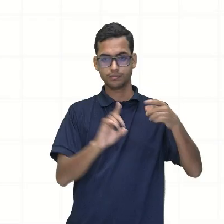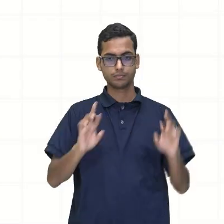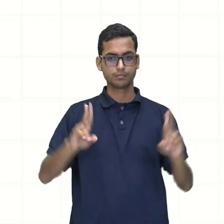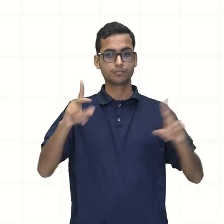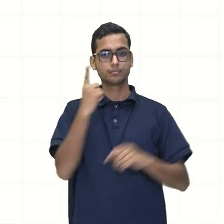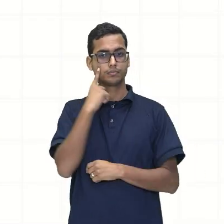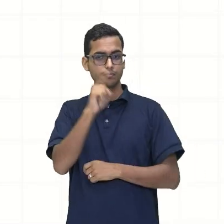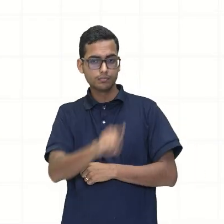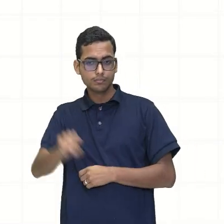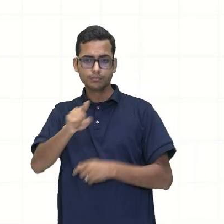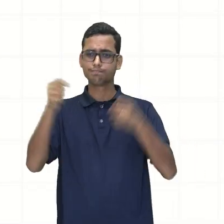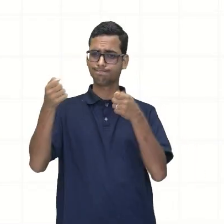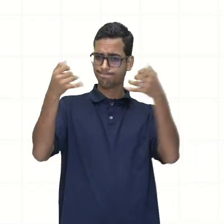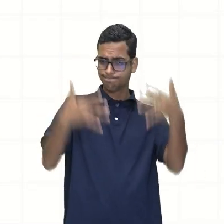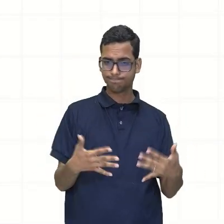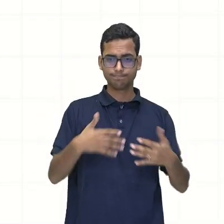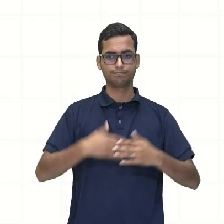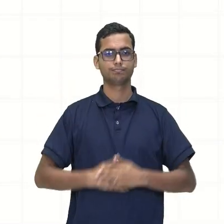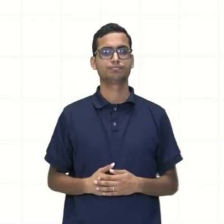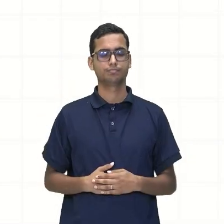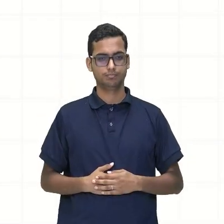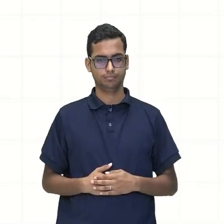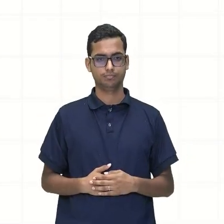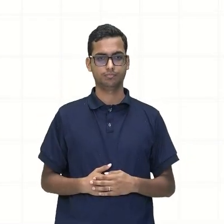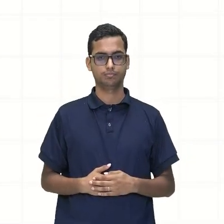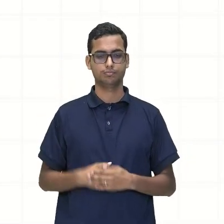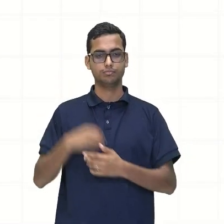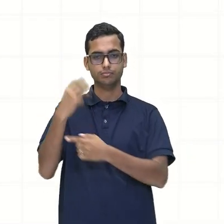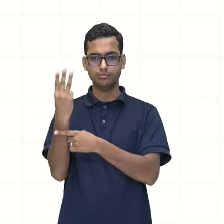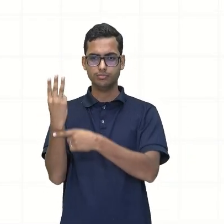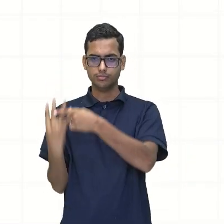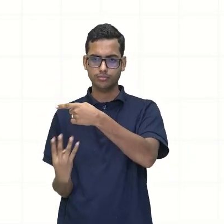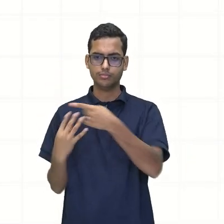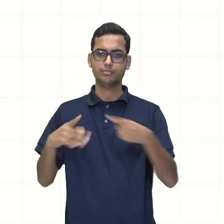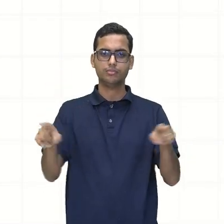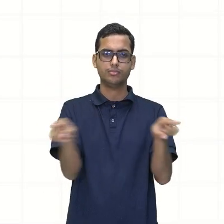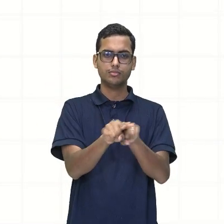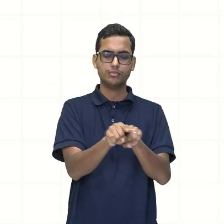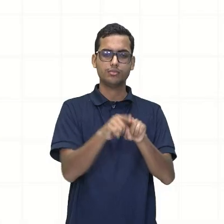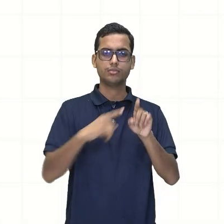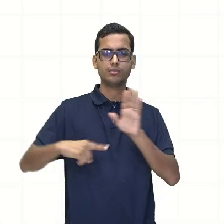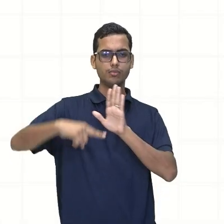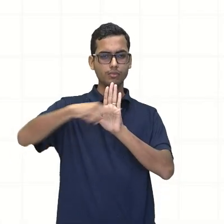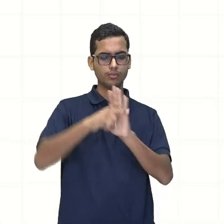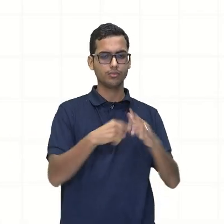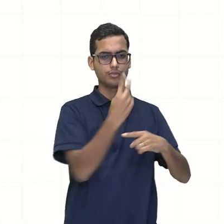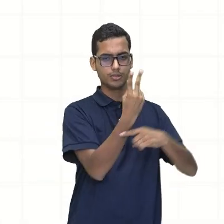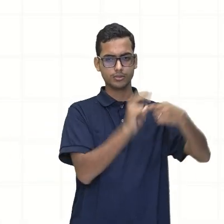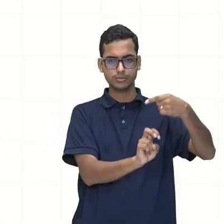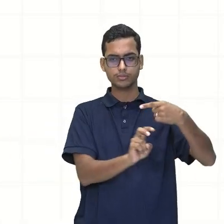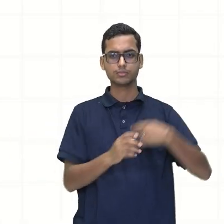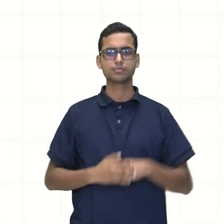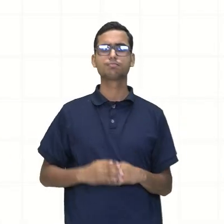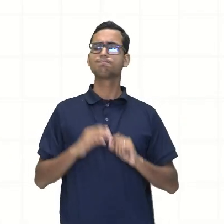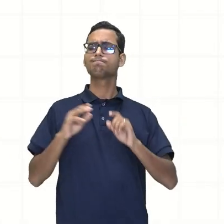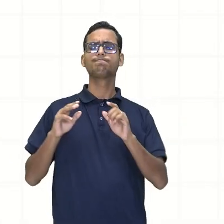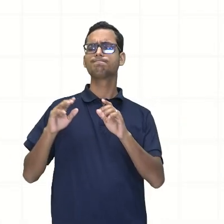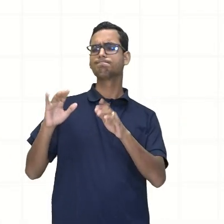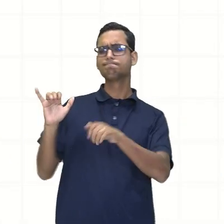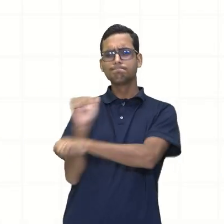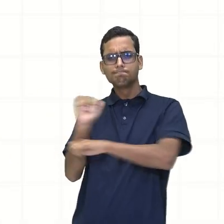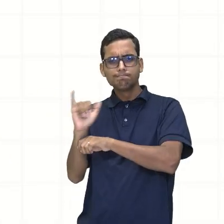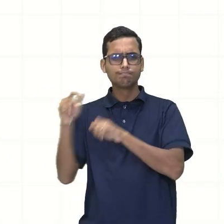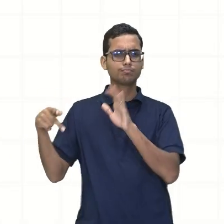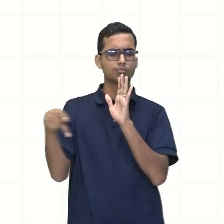para vocês. Aqui embaixo, olha só. 3 sobre 4 menos 2 sobre 5. O que que o método da